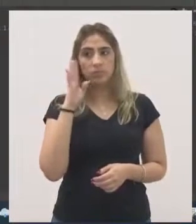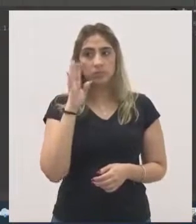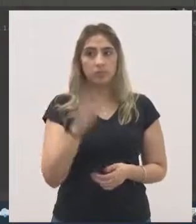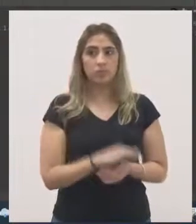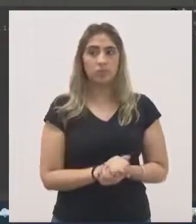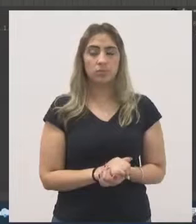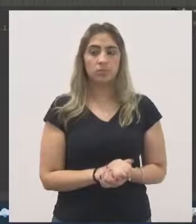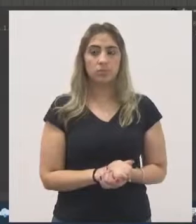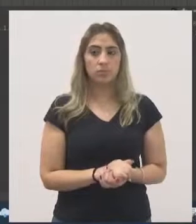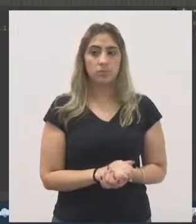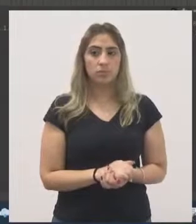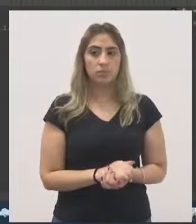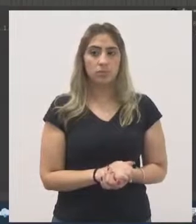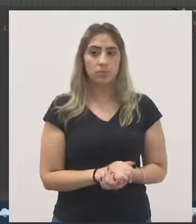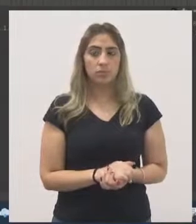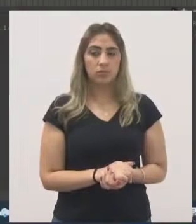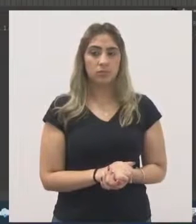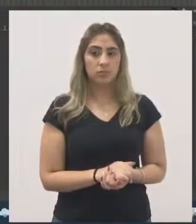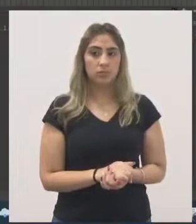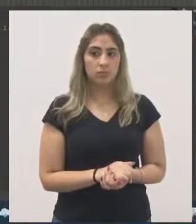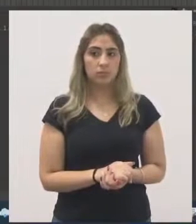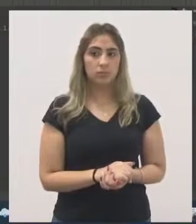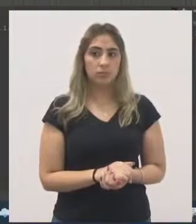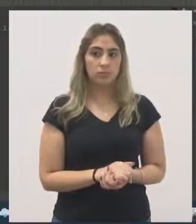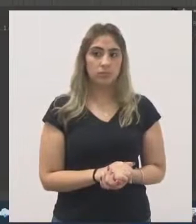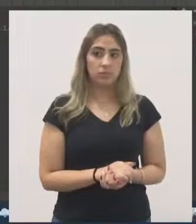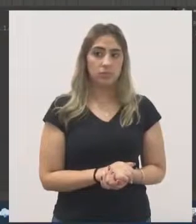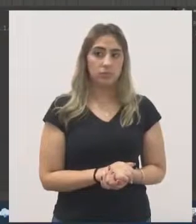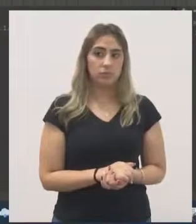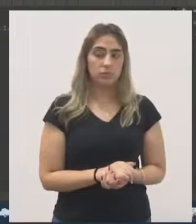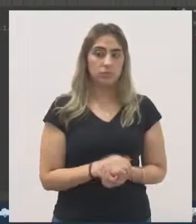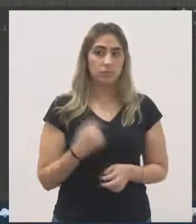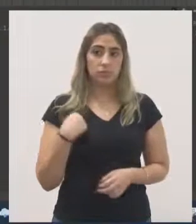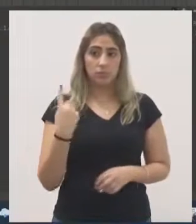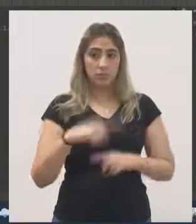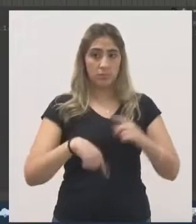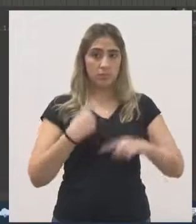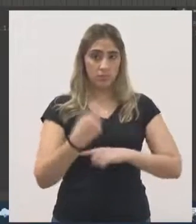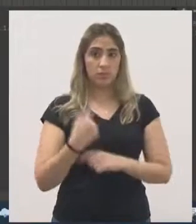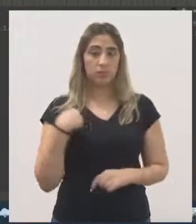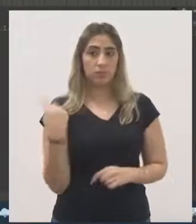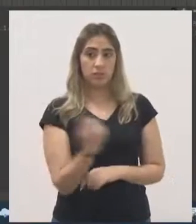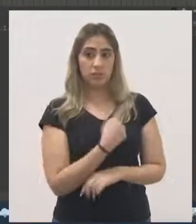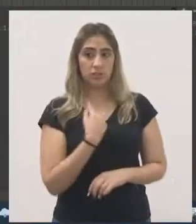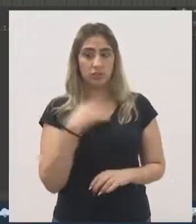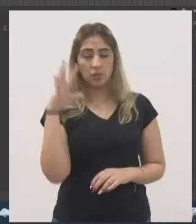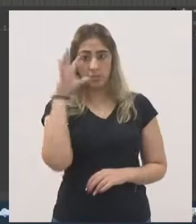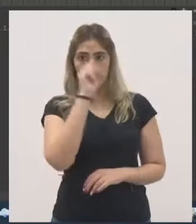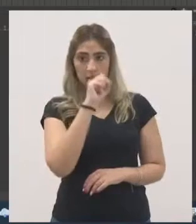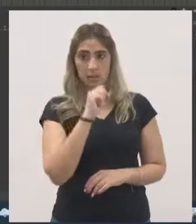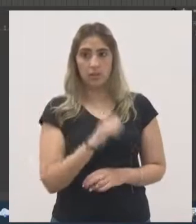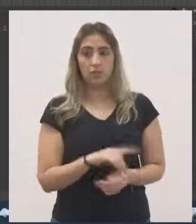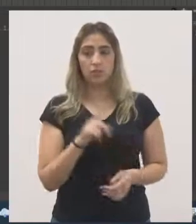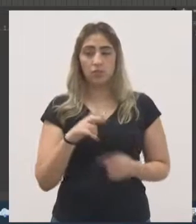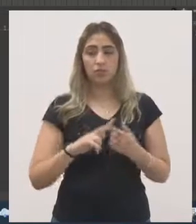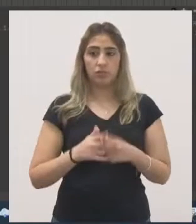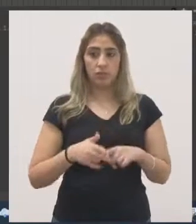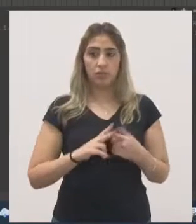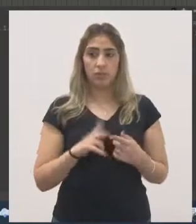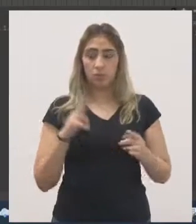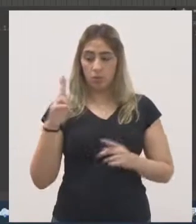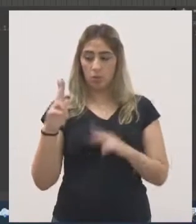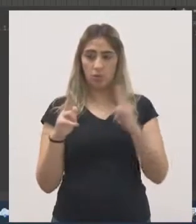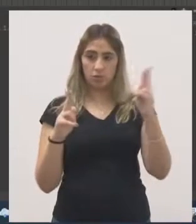isso aqui está correto. Depois que a gente aprendeu, né, essa ferramenta de